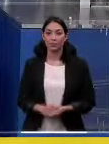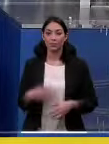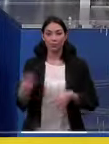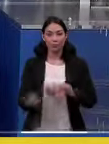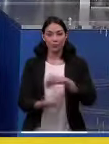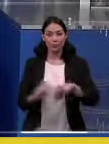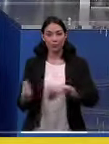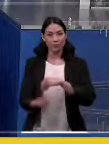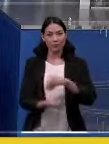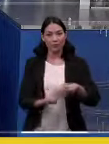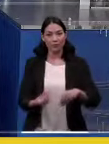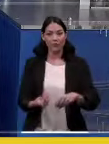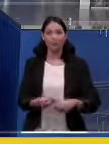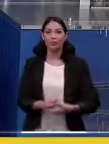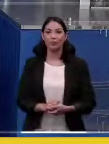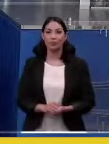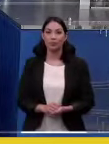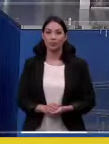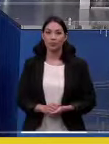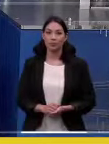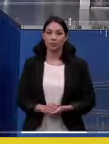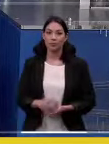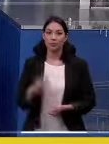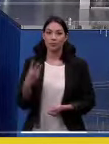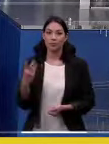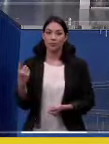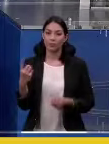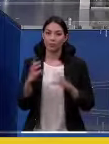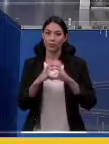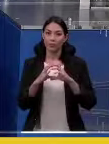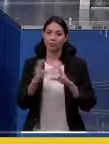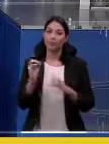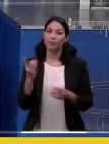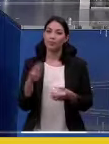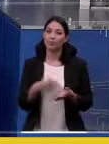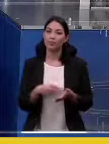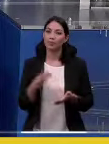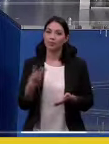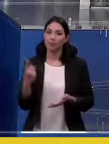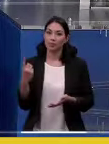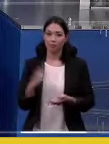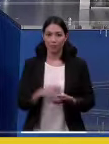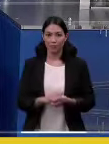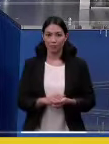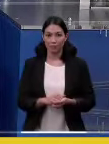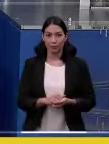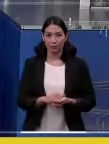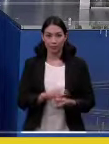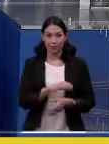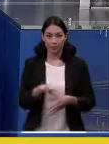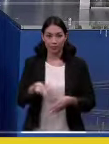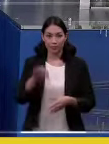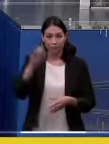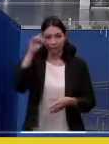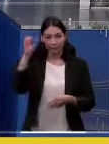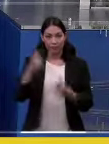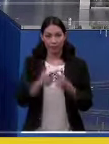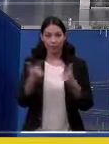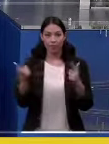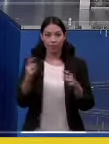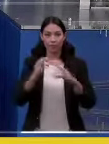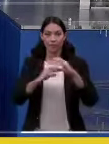Globo carregado, embaralhando. 31 bolas numeradas de 01 a 31. Sorteio do Dia de